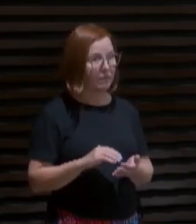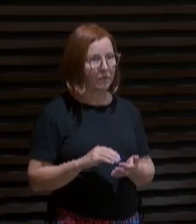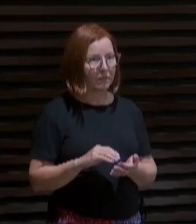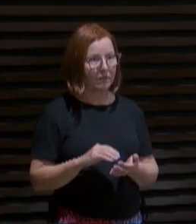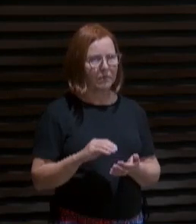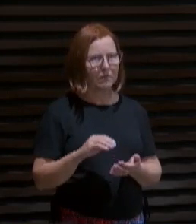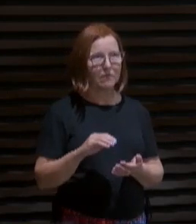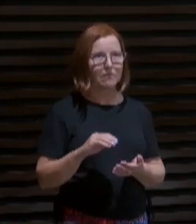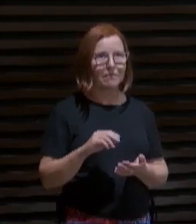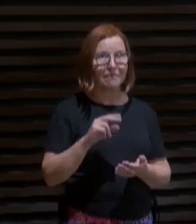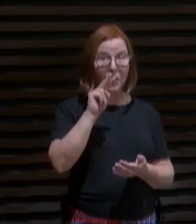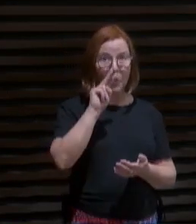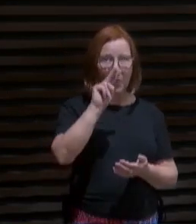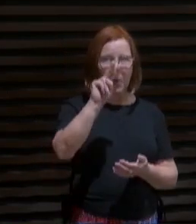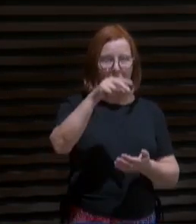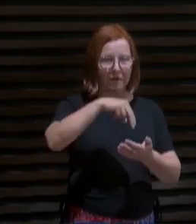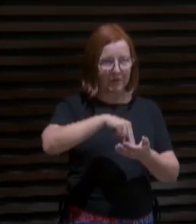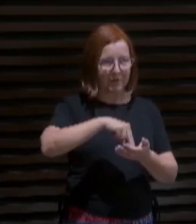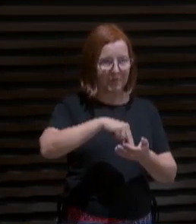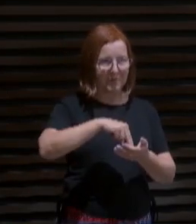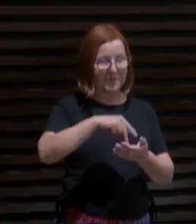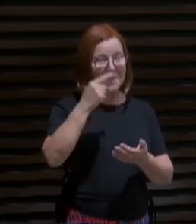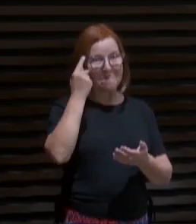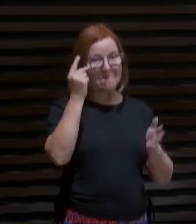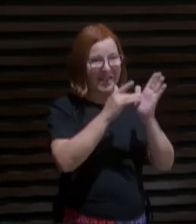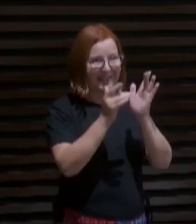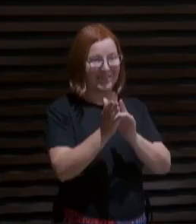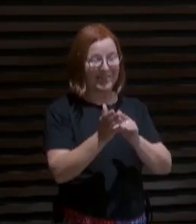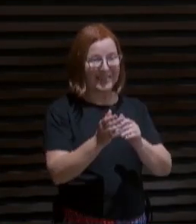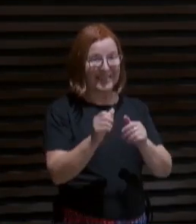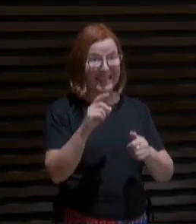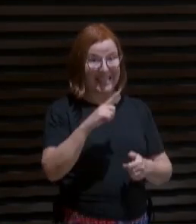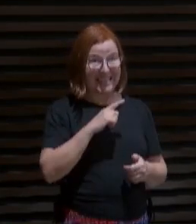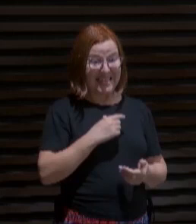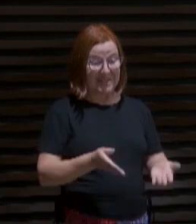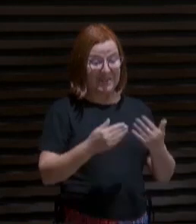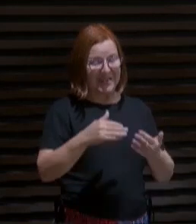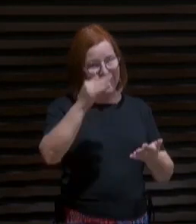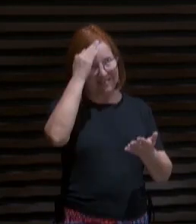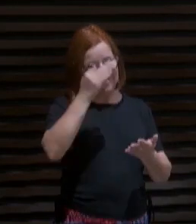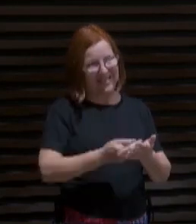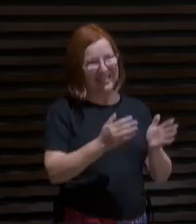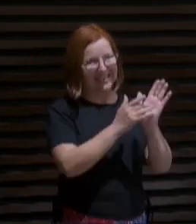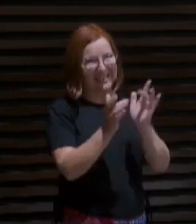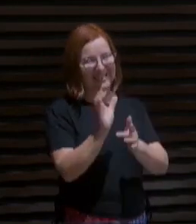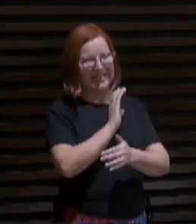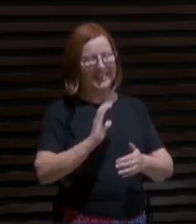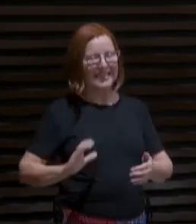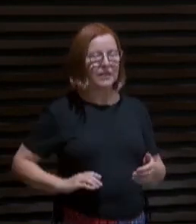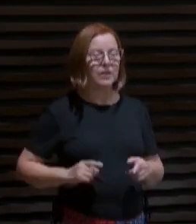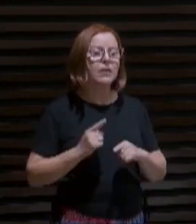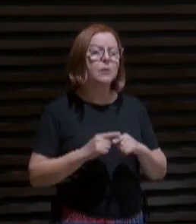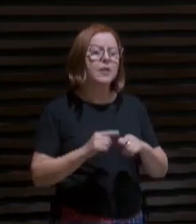fixamente para o autor e o consumador da nossa fé, Jesus Cristo. Por que as